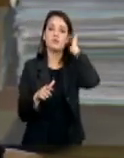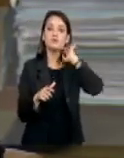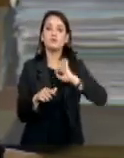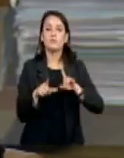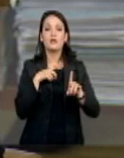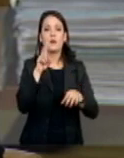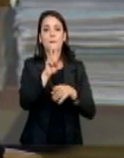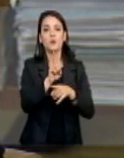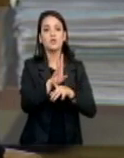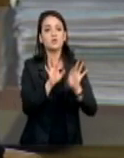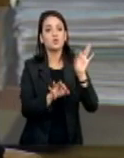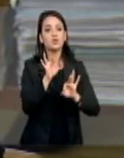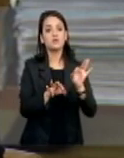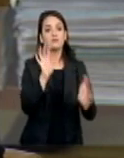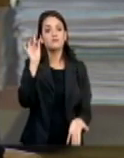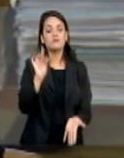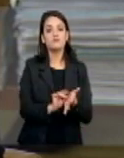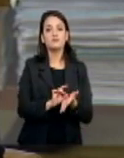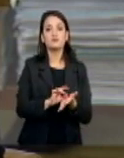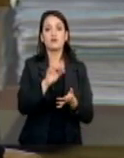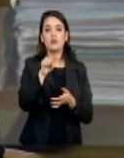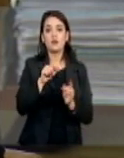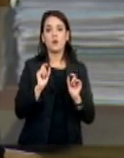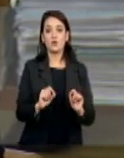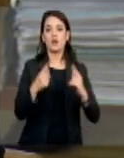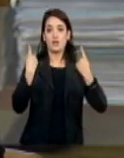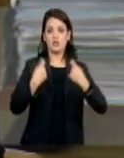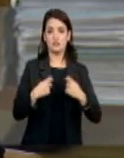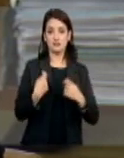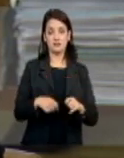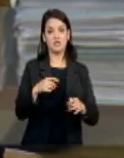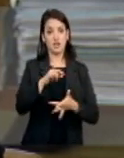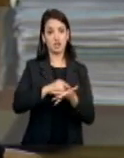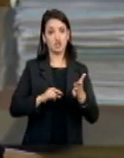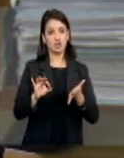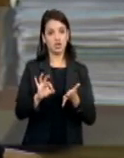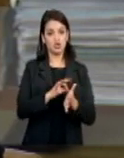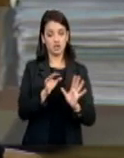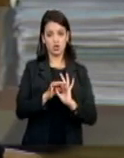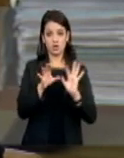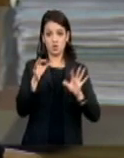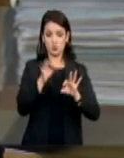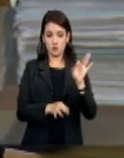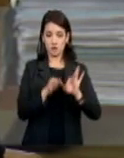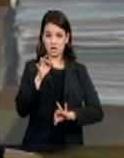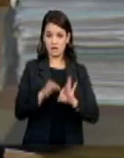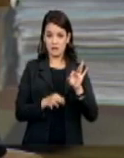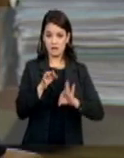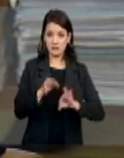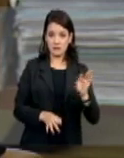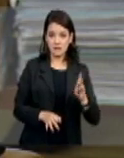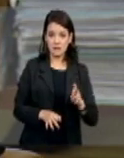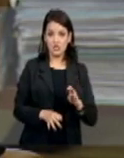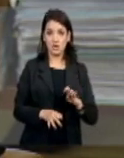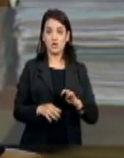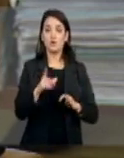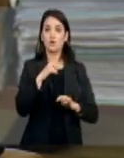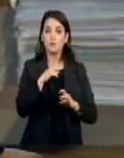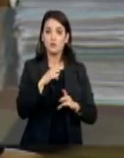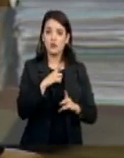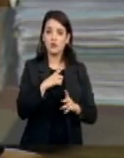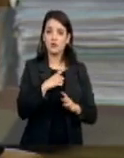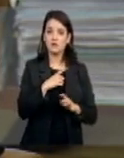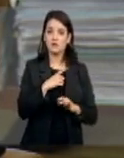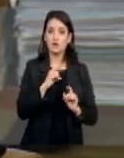que torna a inafastável a necessidade de autorização judicial para efeito de exposição e revelação